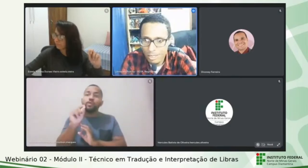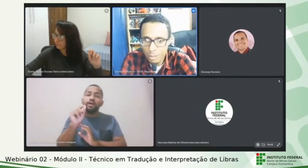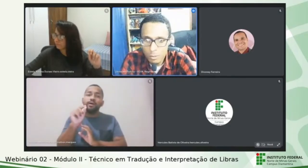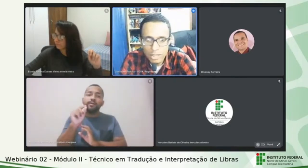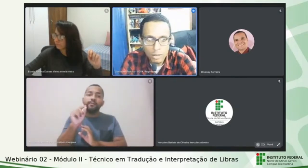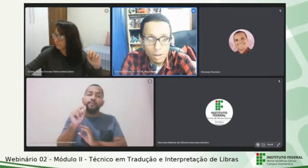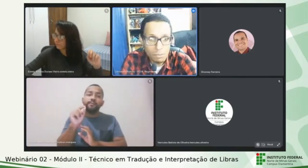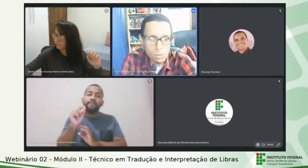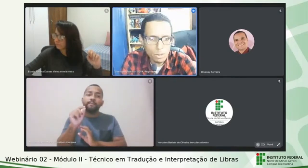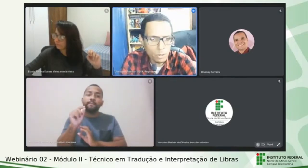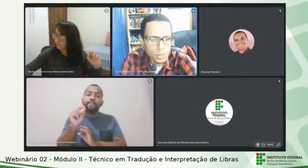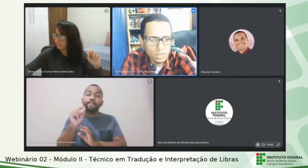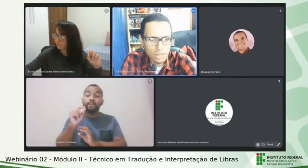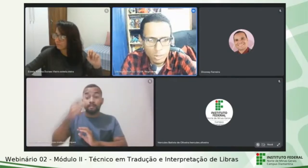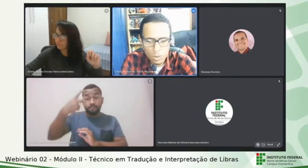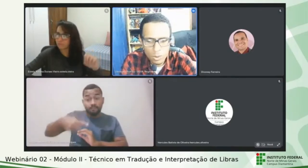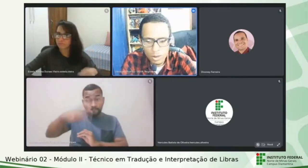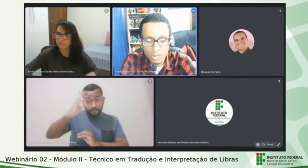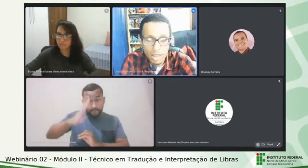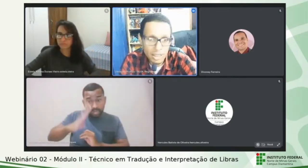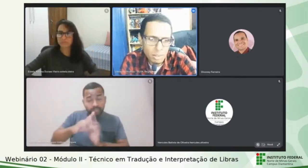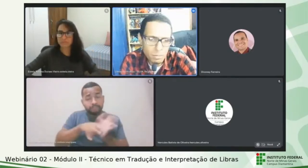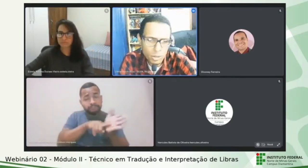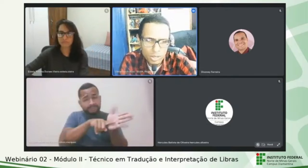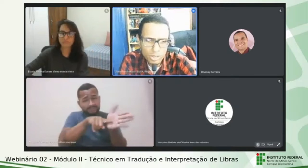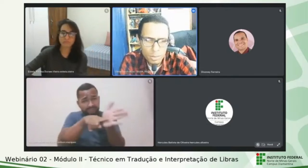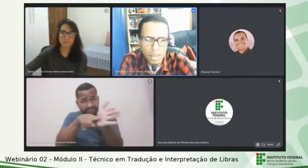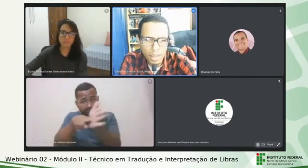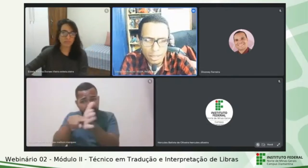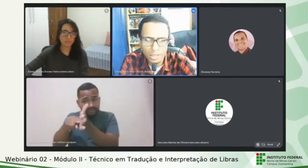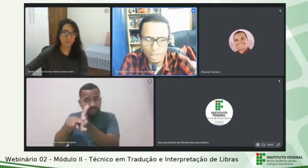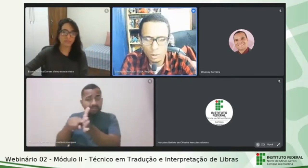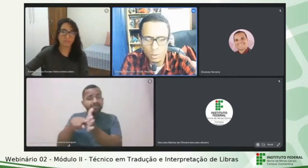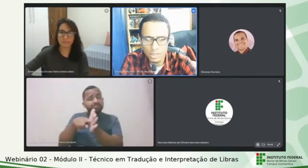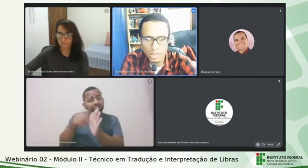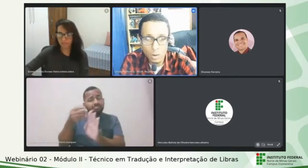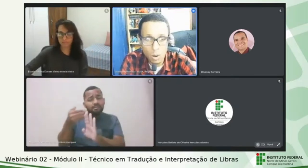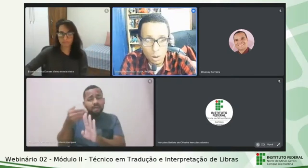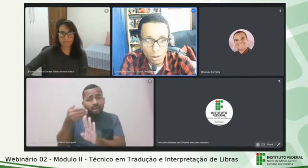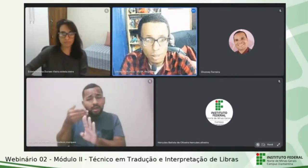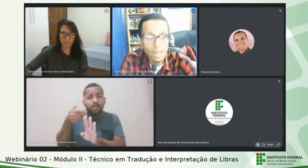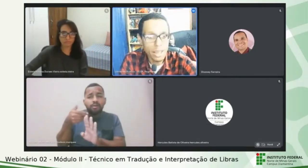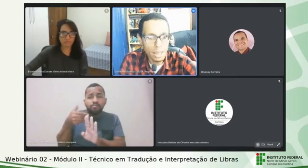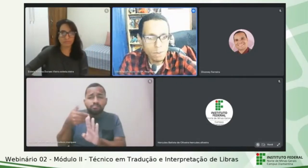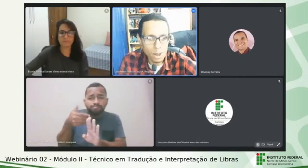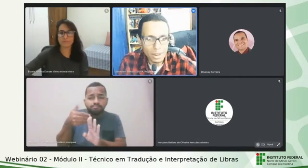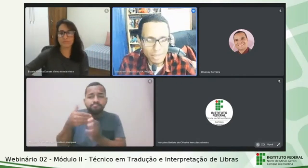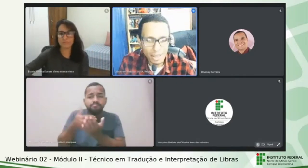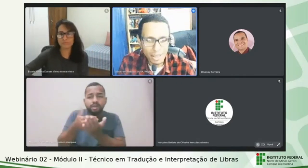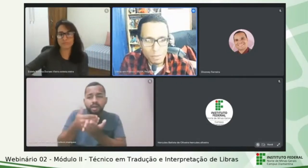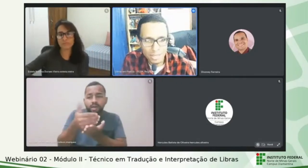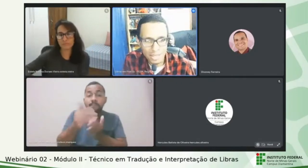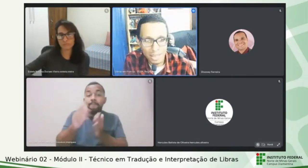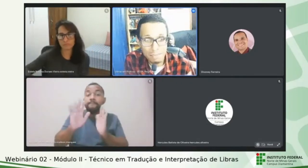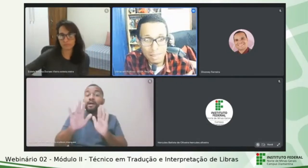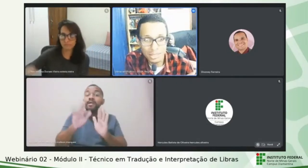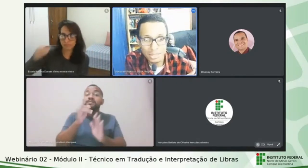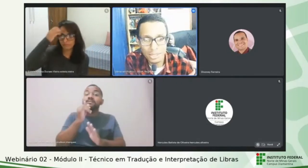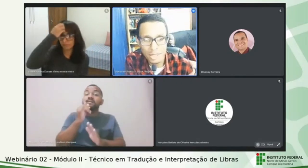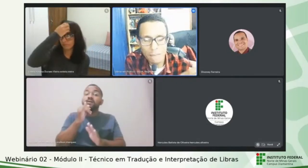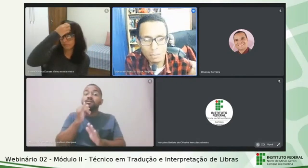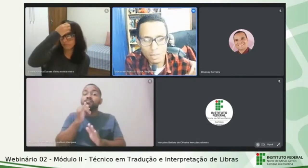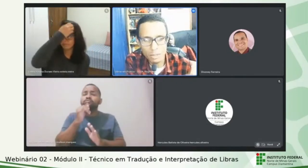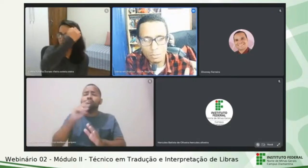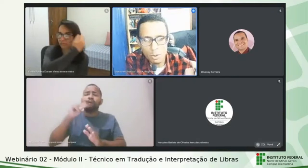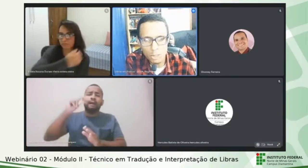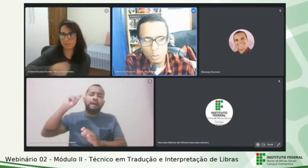assim, no Brasil há muitos pesquisadores, ainda é muito incipiente, né? Está começando agora. Embora tenha começado há bastante